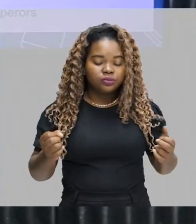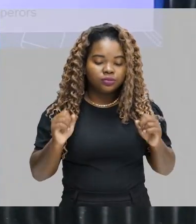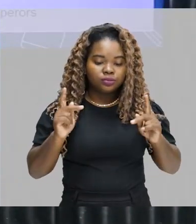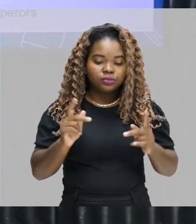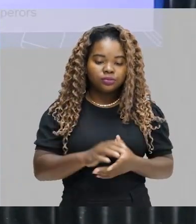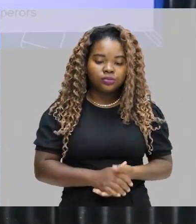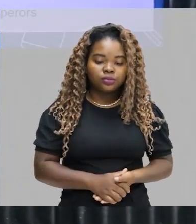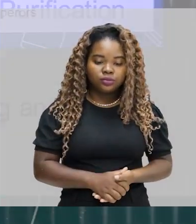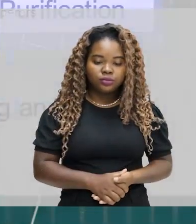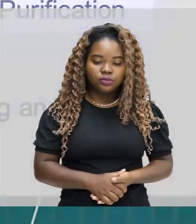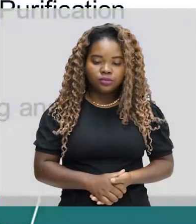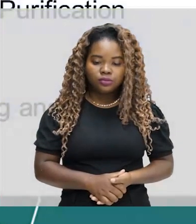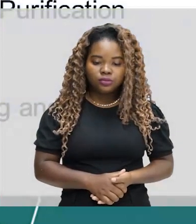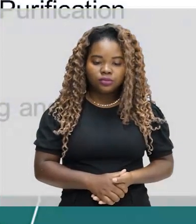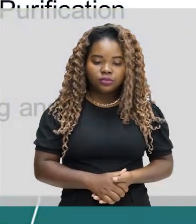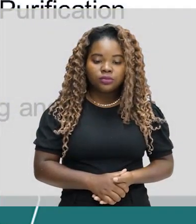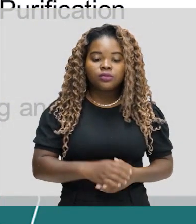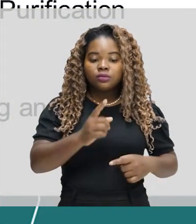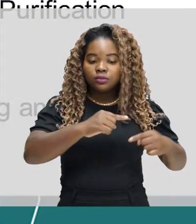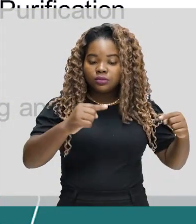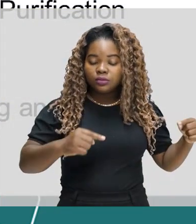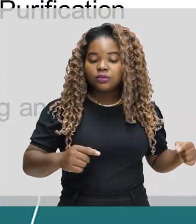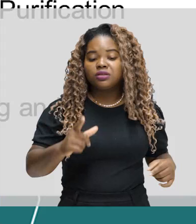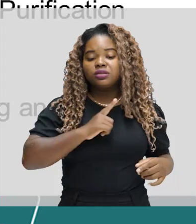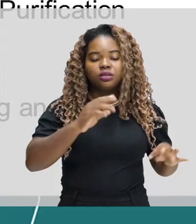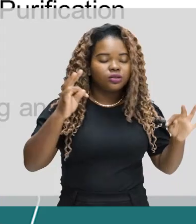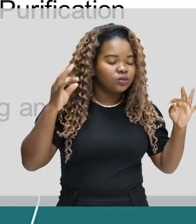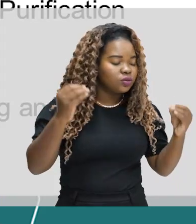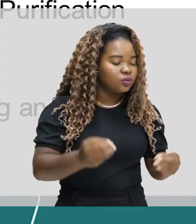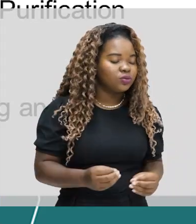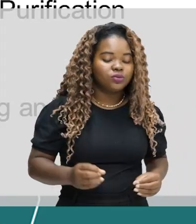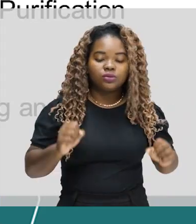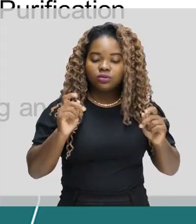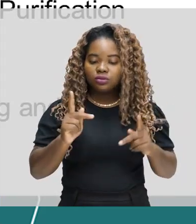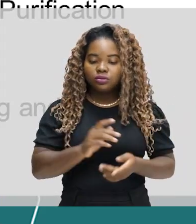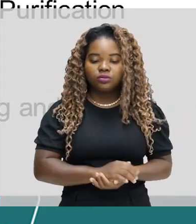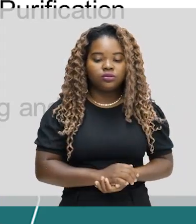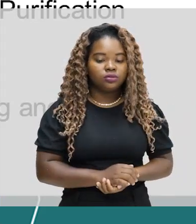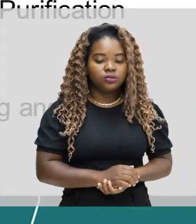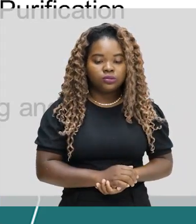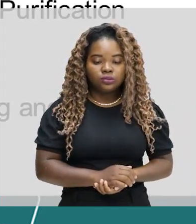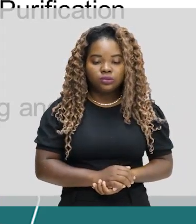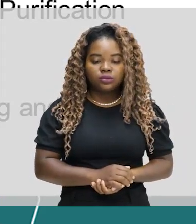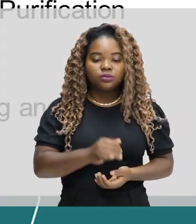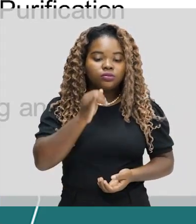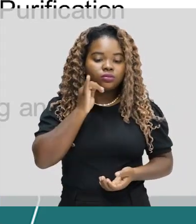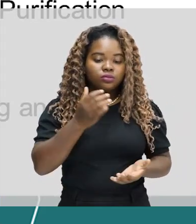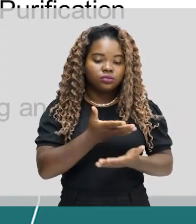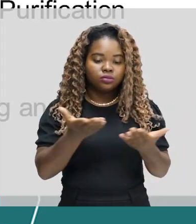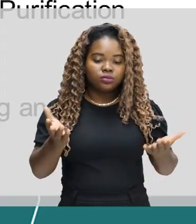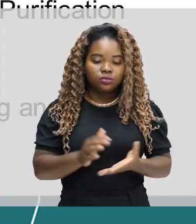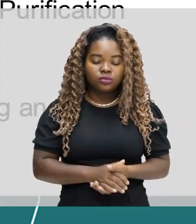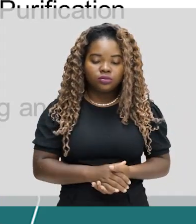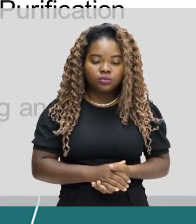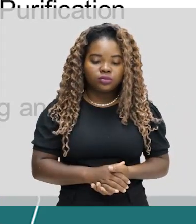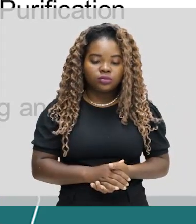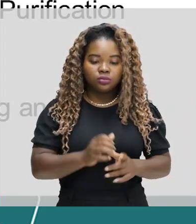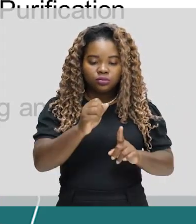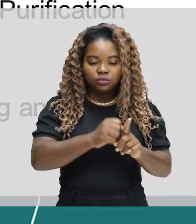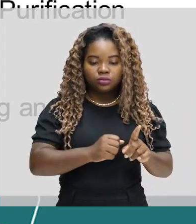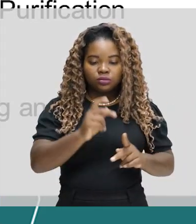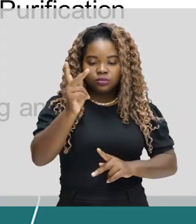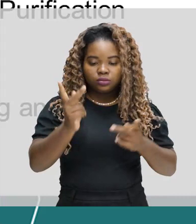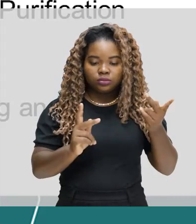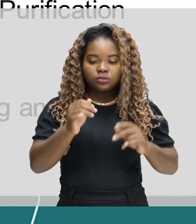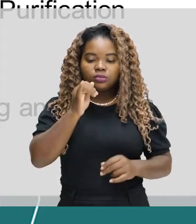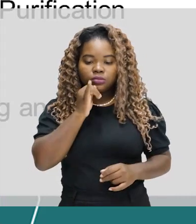da natureza. Lá no nosso material você vê todos eles, tá? Para dar um exemplo para vocês, fevereiro, por